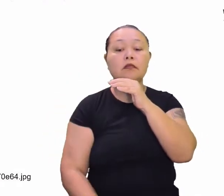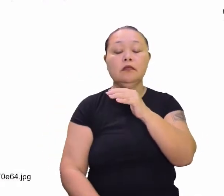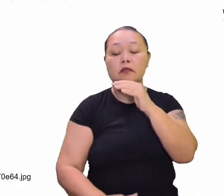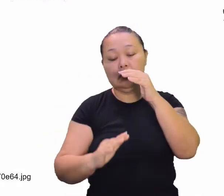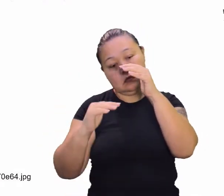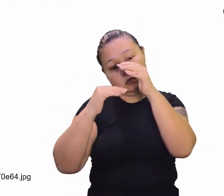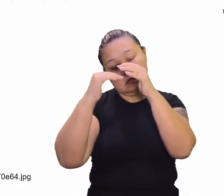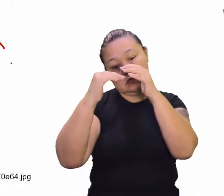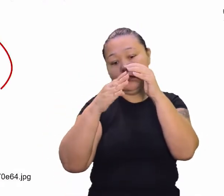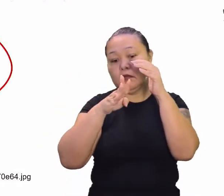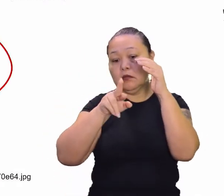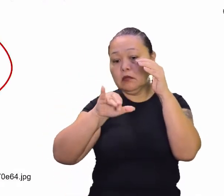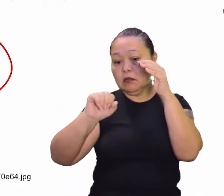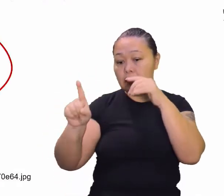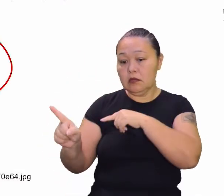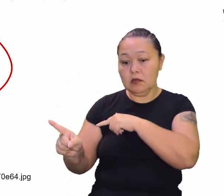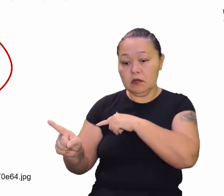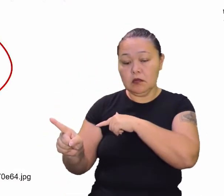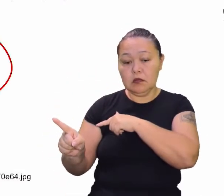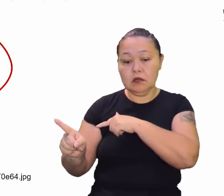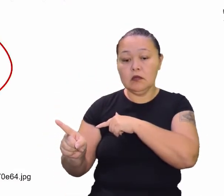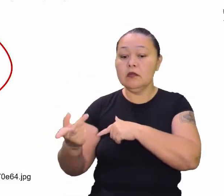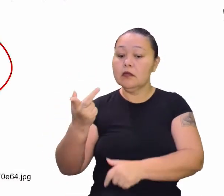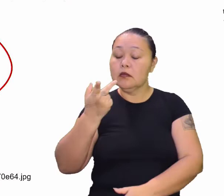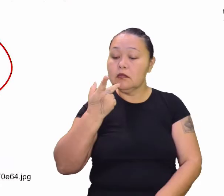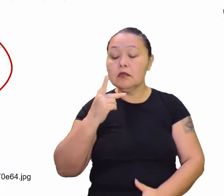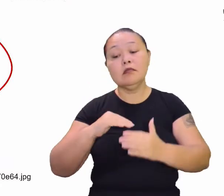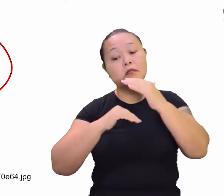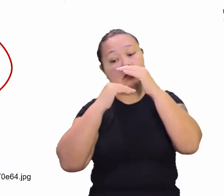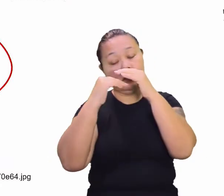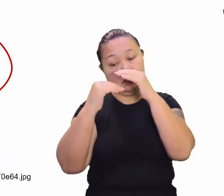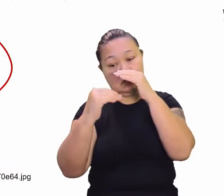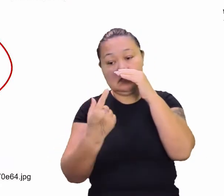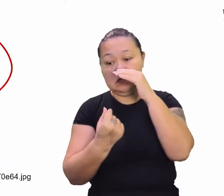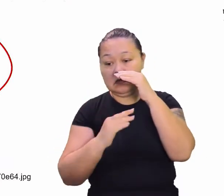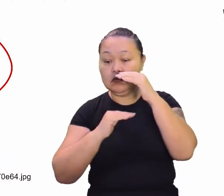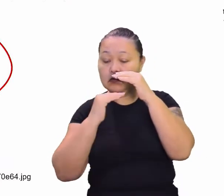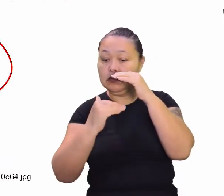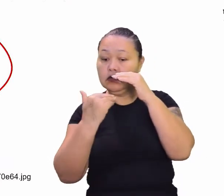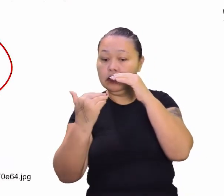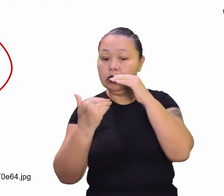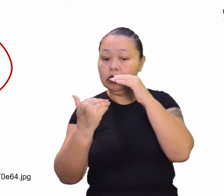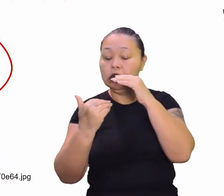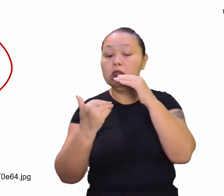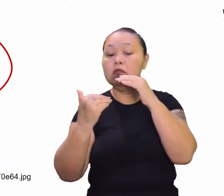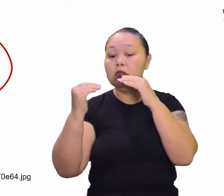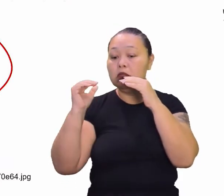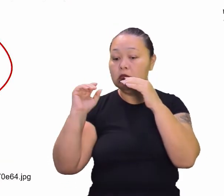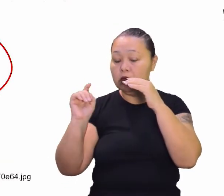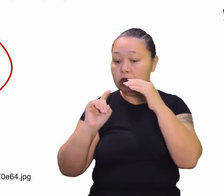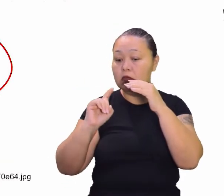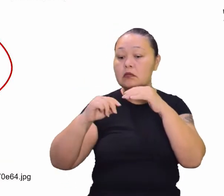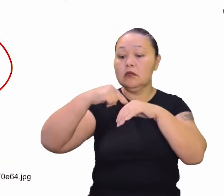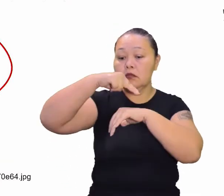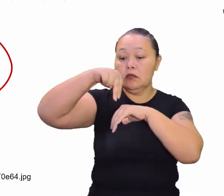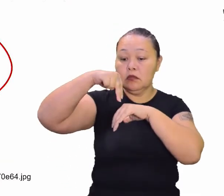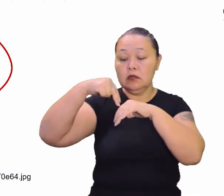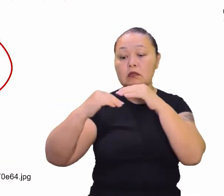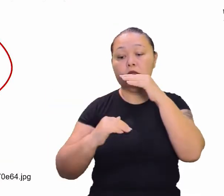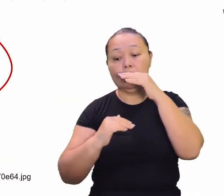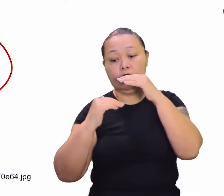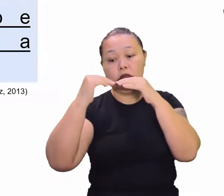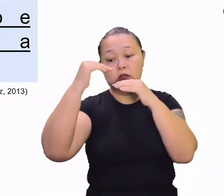desenvolvimento. Tá aí os BRICS. BRICS. Então, falou em desenvolvimento, economias em desenvolvimento, são as nações